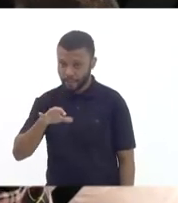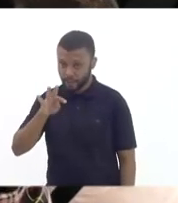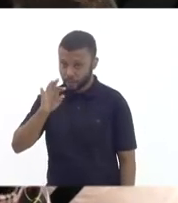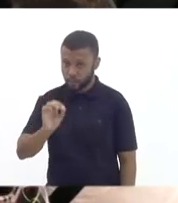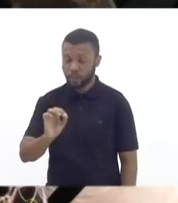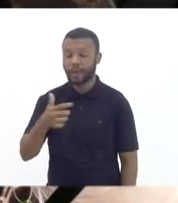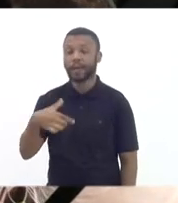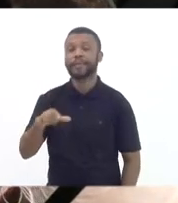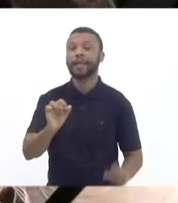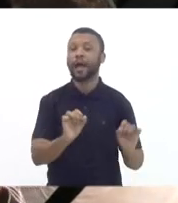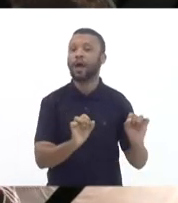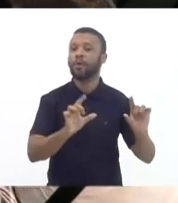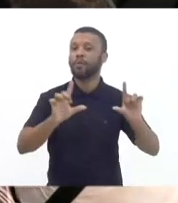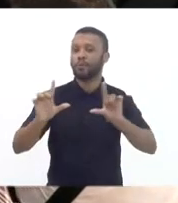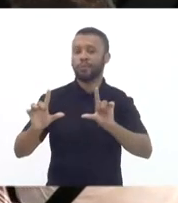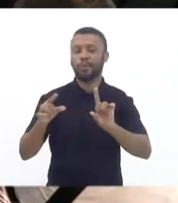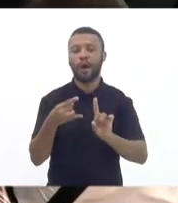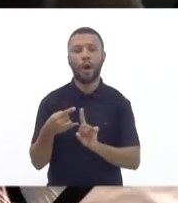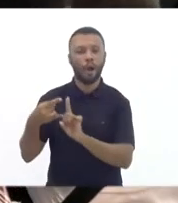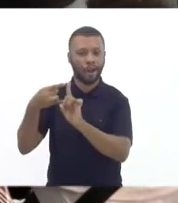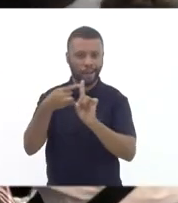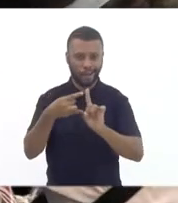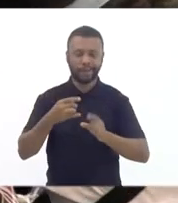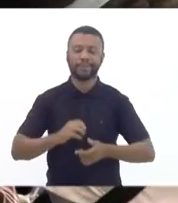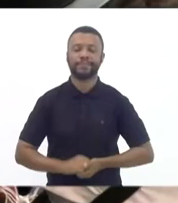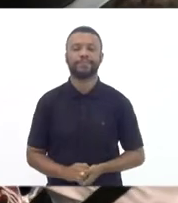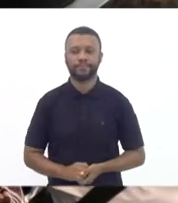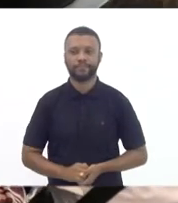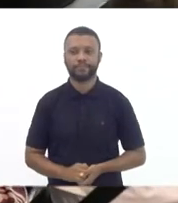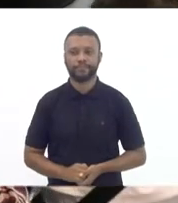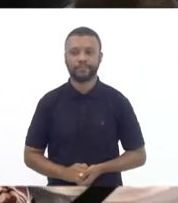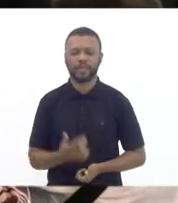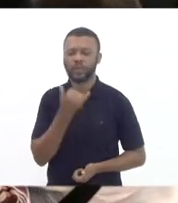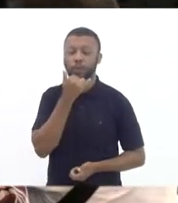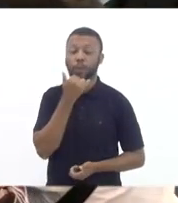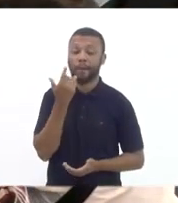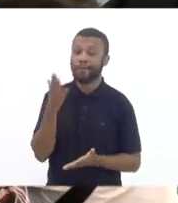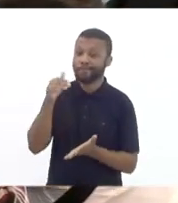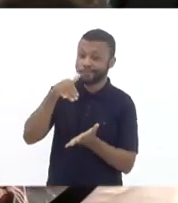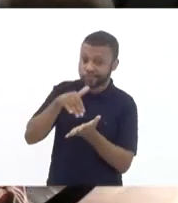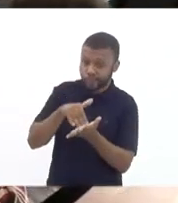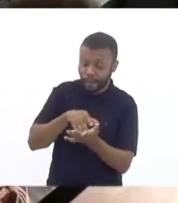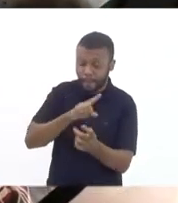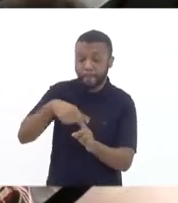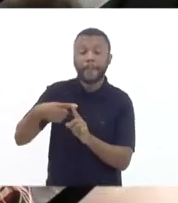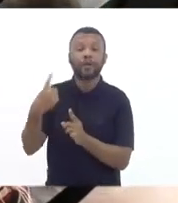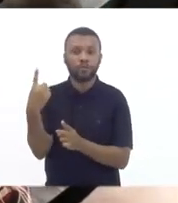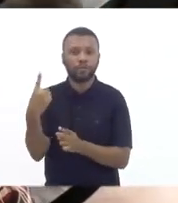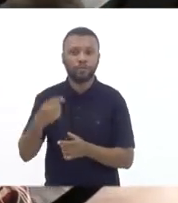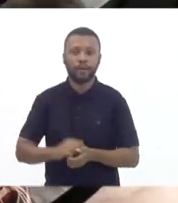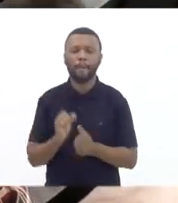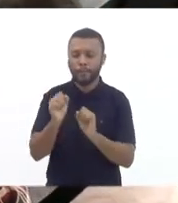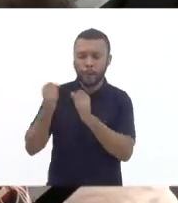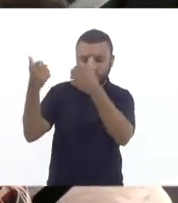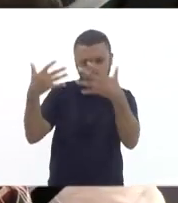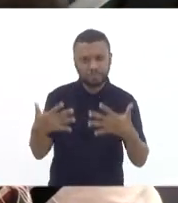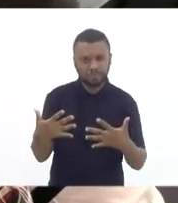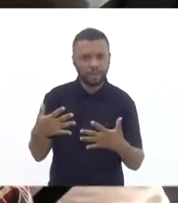também que está presencial. Ou é a minha mãe? Tá. É a penúltima, que ainda tem a dona Valquíria. Pode falar,